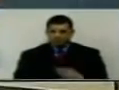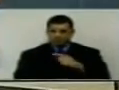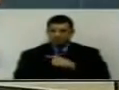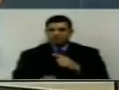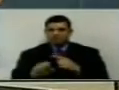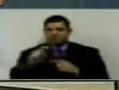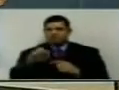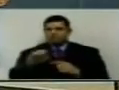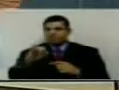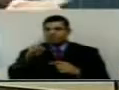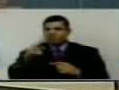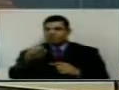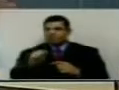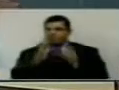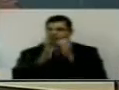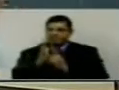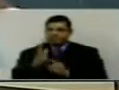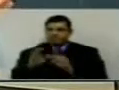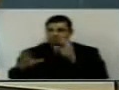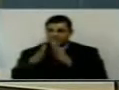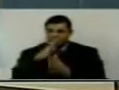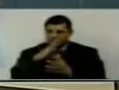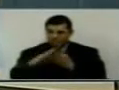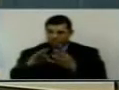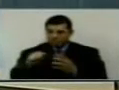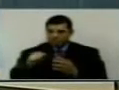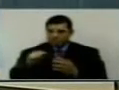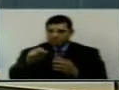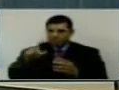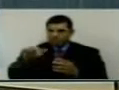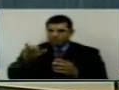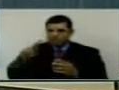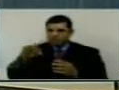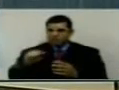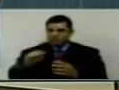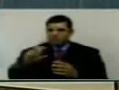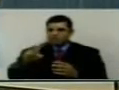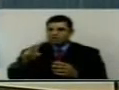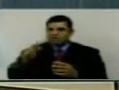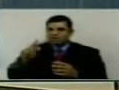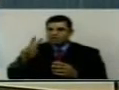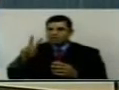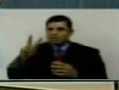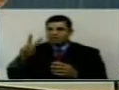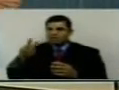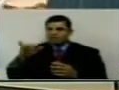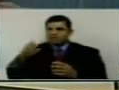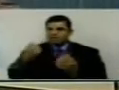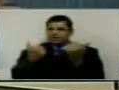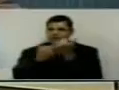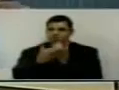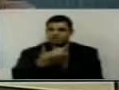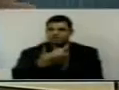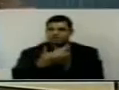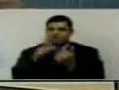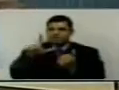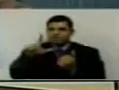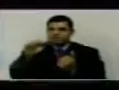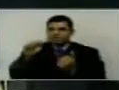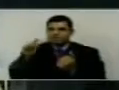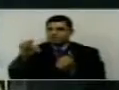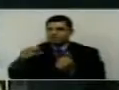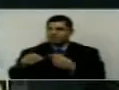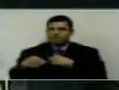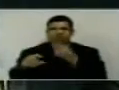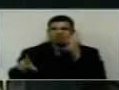Alvimar de Agostini, diretor do Centro Educacional La Salle, irmão Antônio Canteri, vice-diretor do Centro Educacional La Salle. Nenhum desses